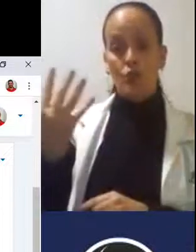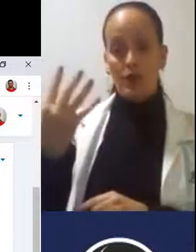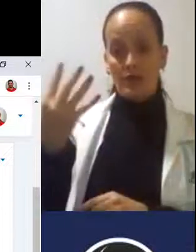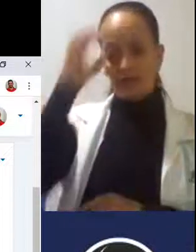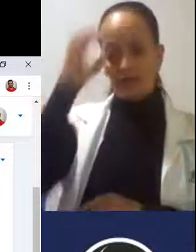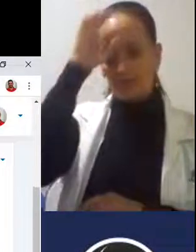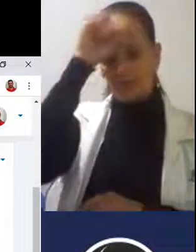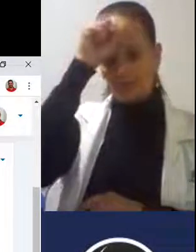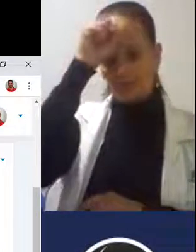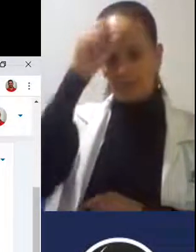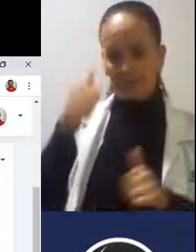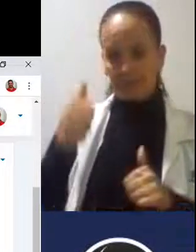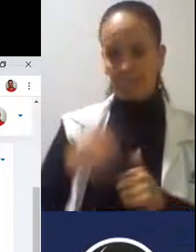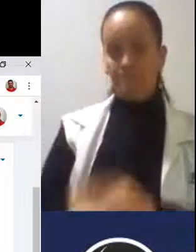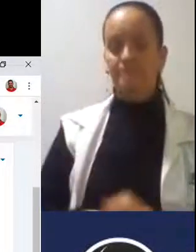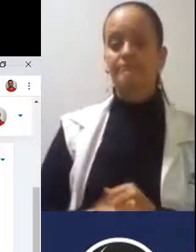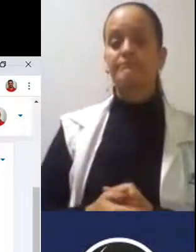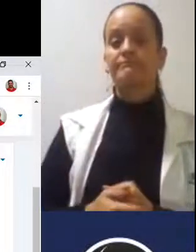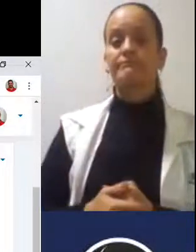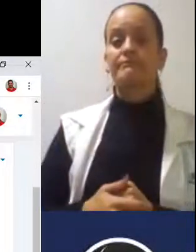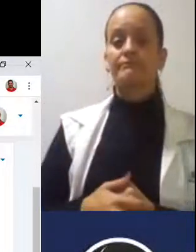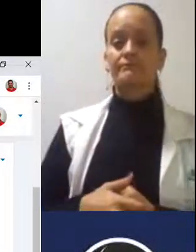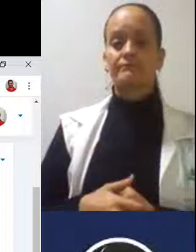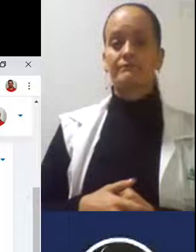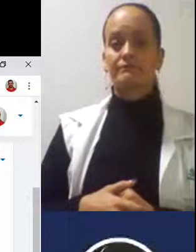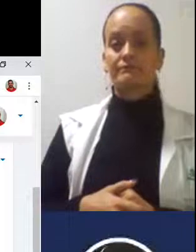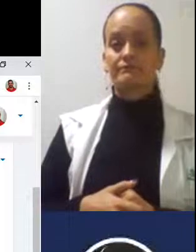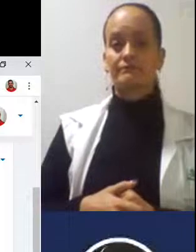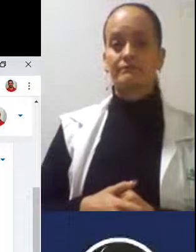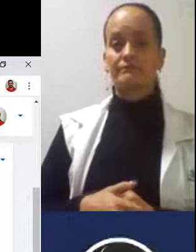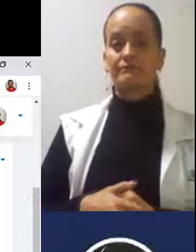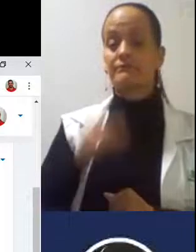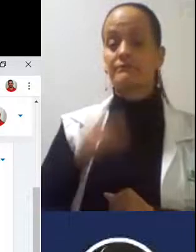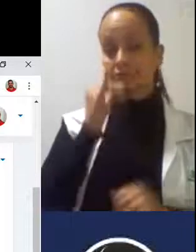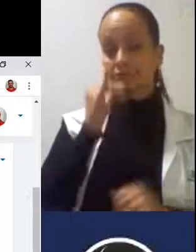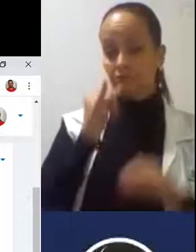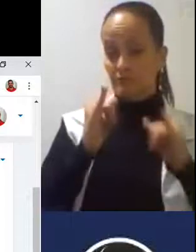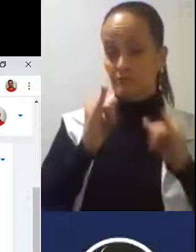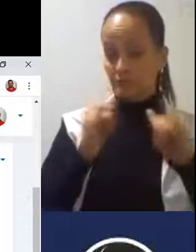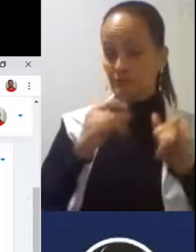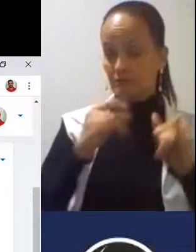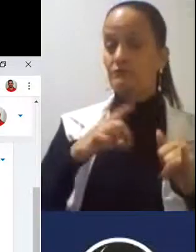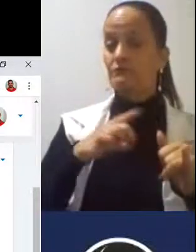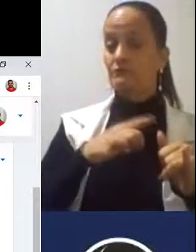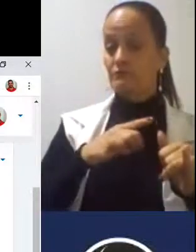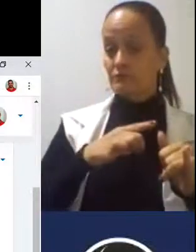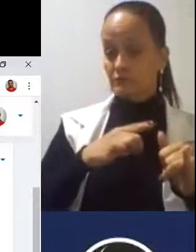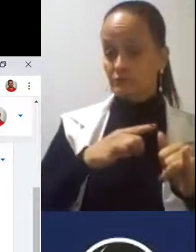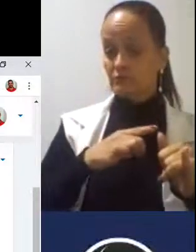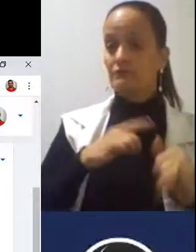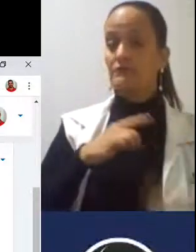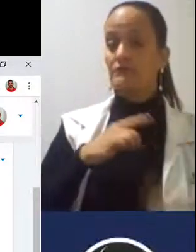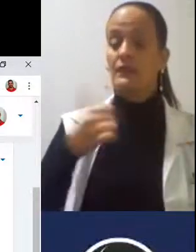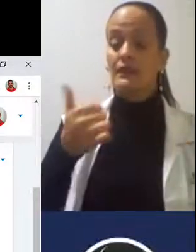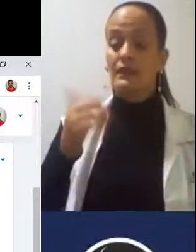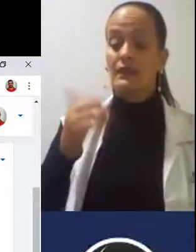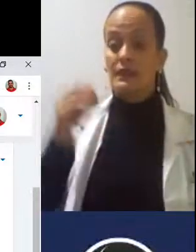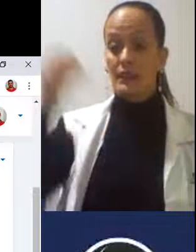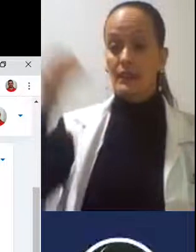elétricos, certo? Então, ó, você foi informado pelo eletricista que o sistema de iluminação da piscina é formado por 10 lâmpadas